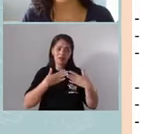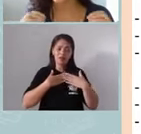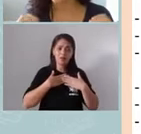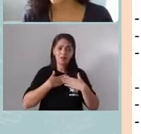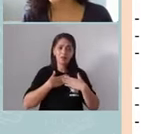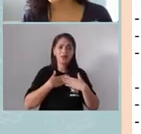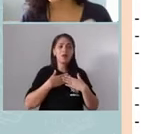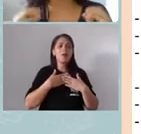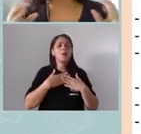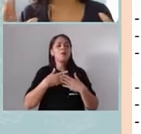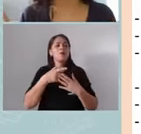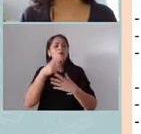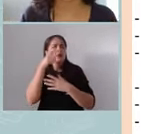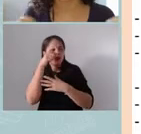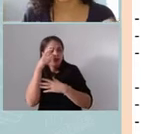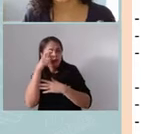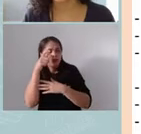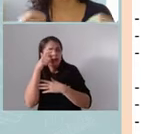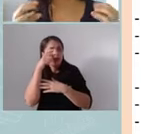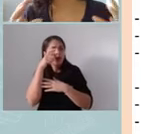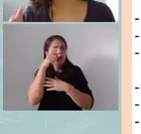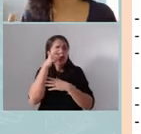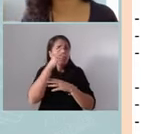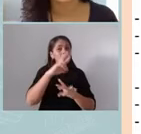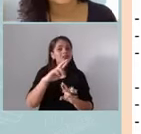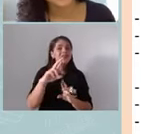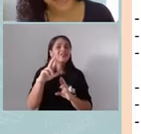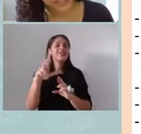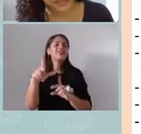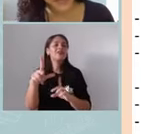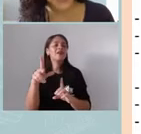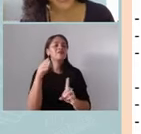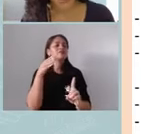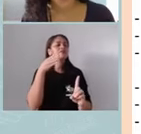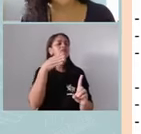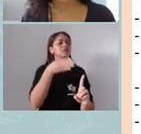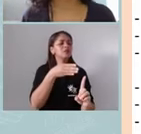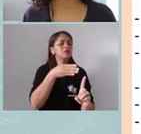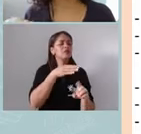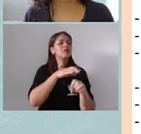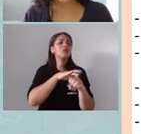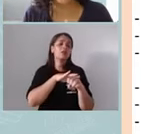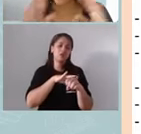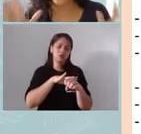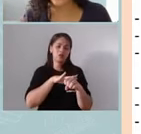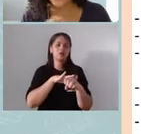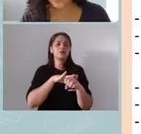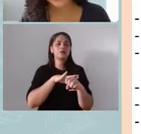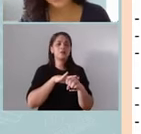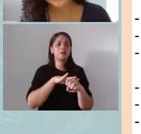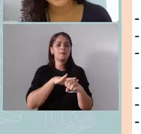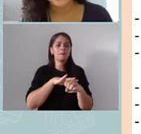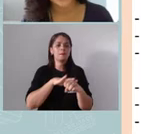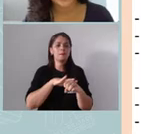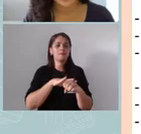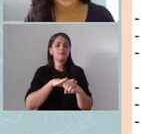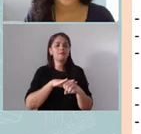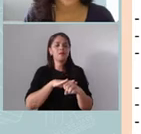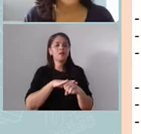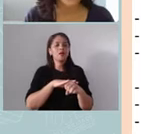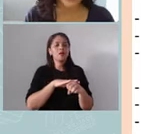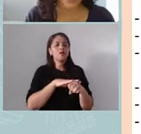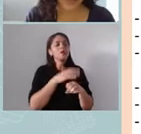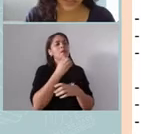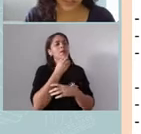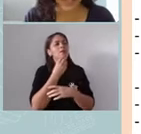atentem àquilo que é mais diferente, aquilo que é mais específico de cada doença, certo? E uma maneira bacana de estudar essa